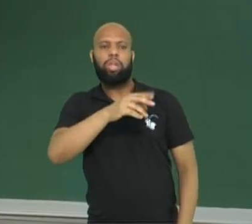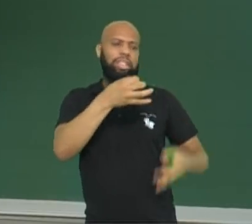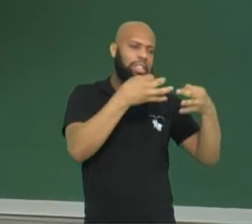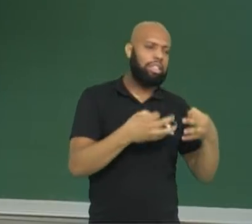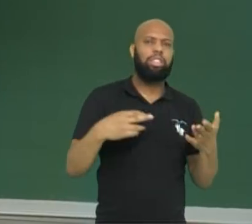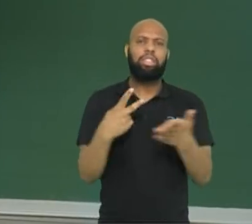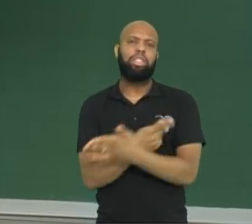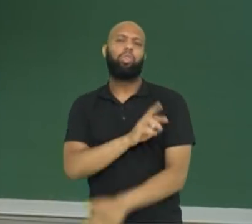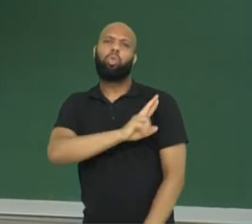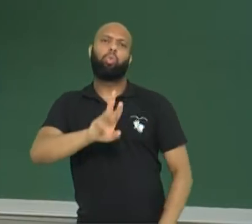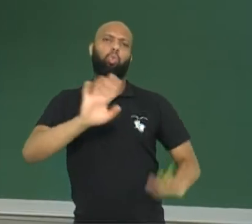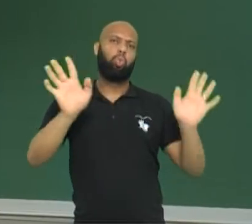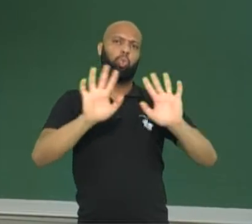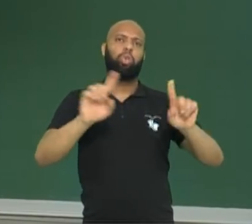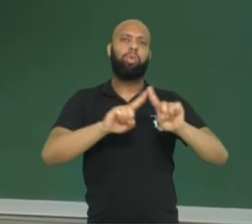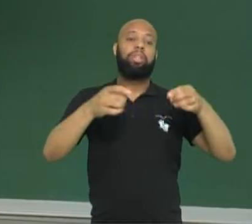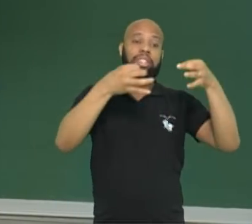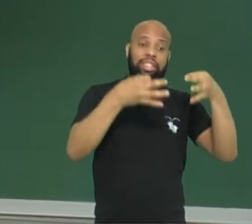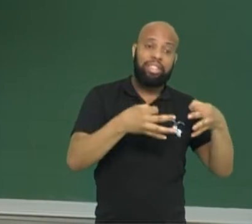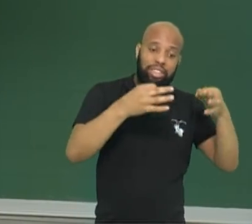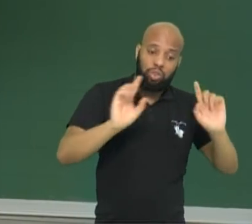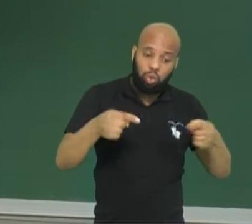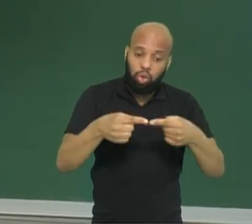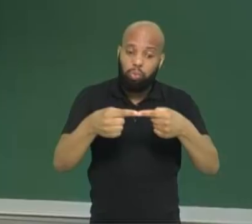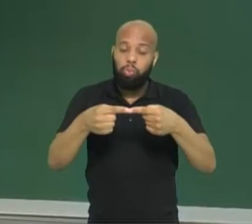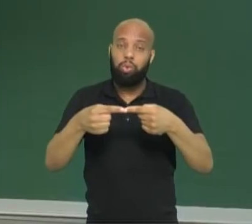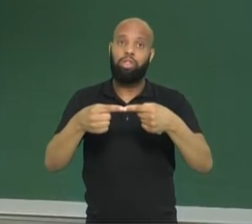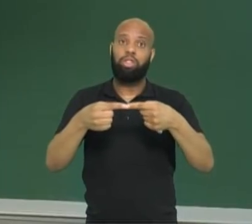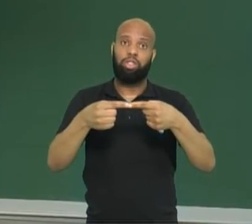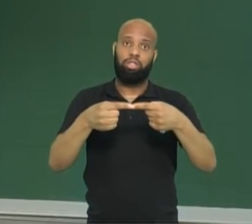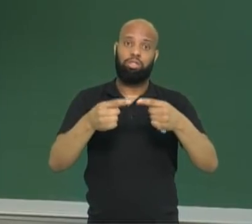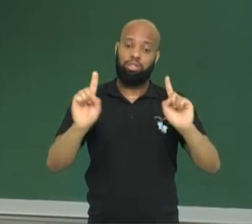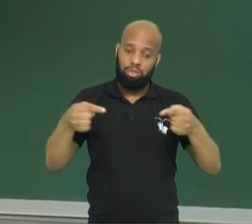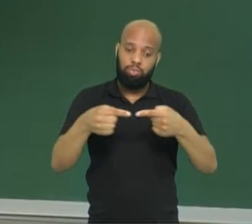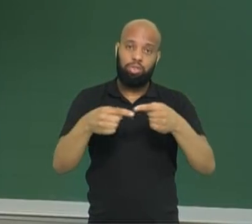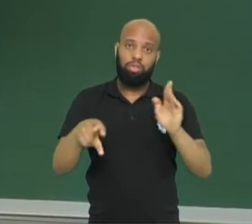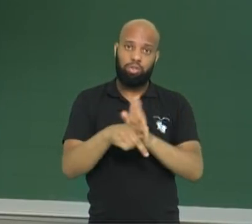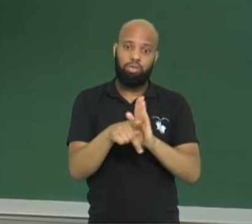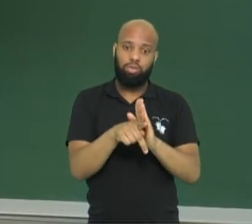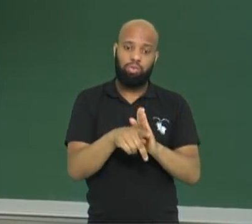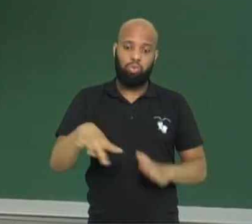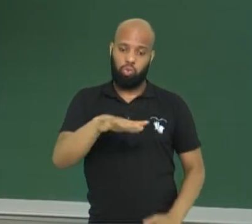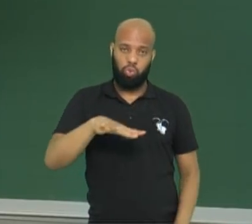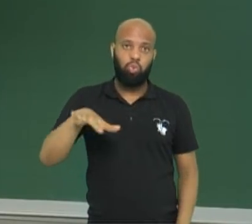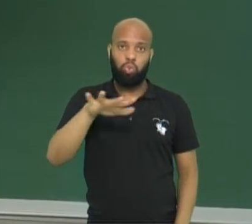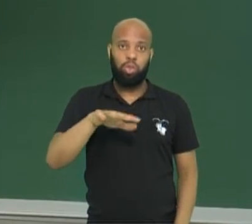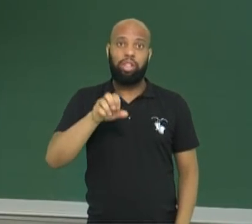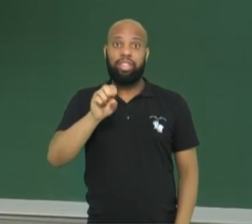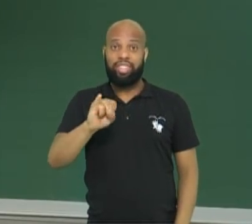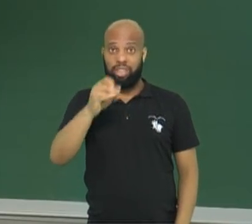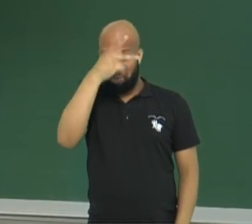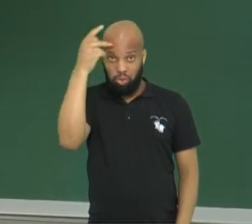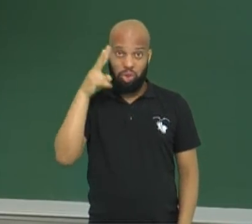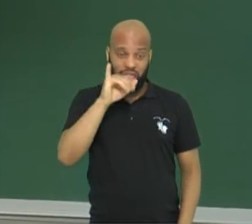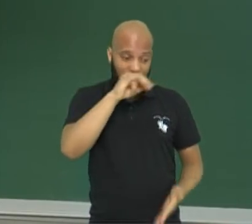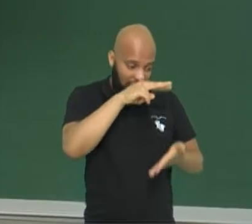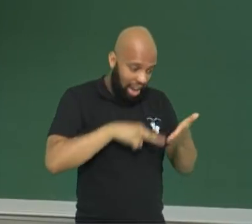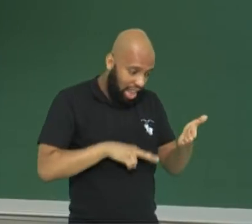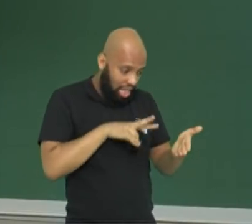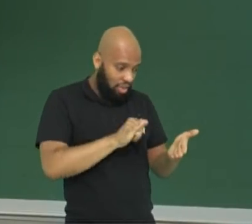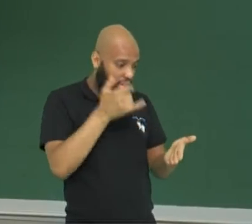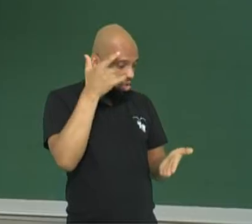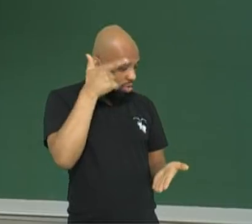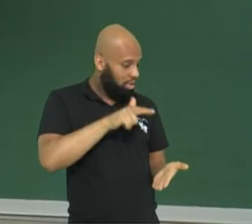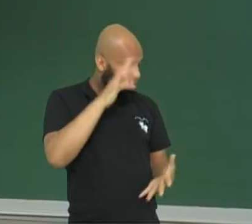certo e errado, mas ser adequado ou inadequado, né? E se o meu interlocutor vai compreender aquilo que eu